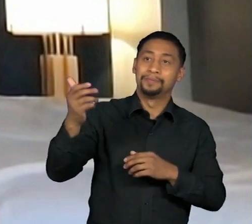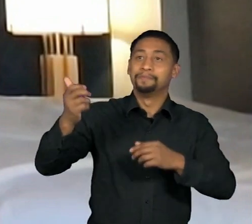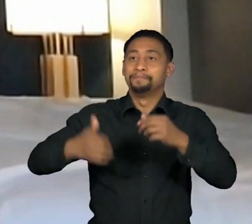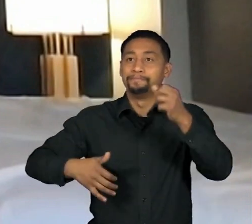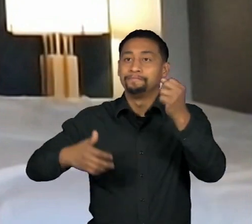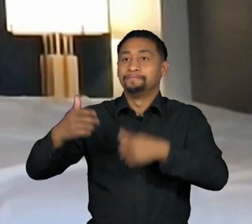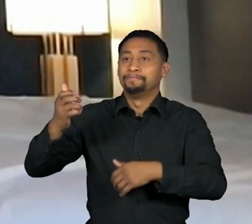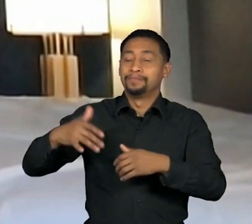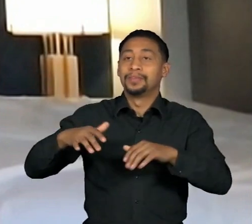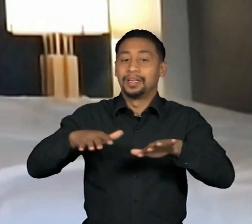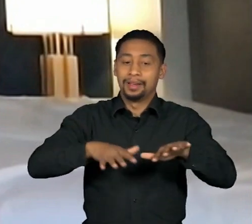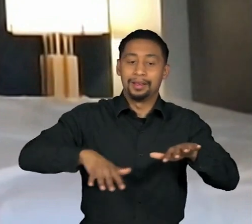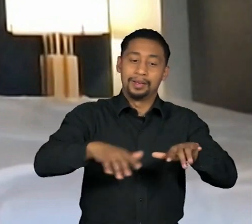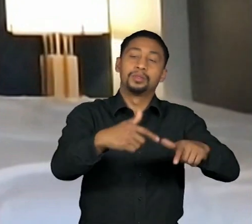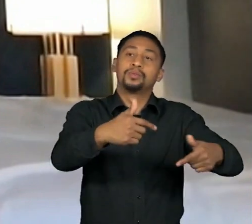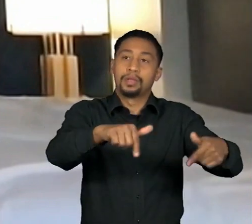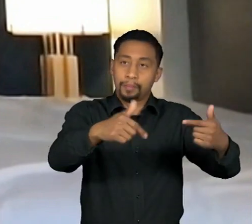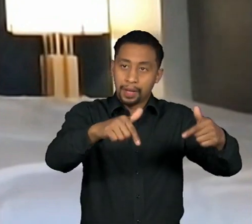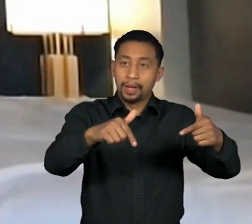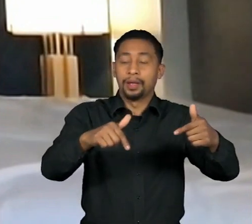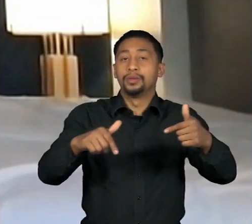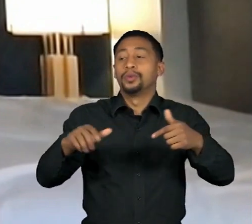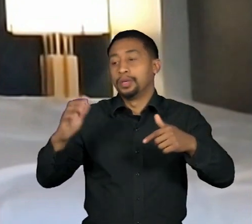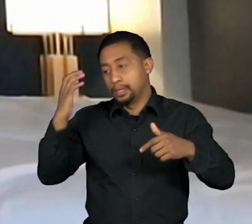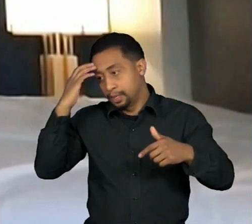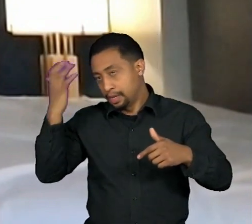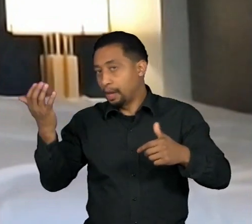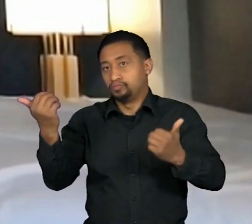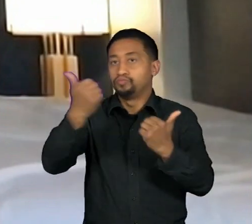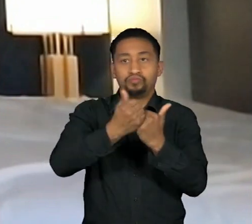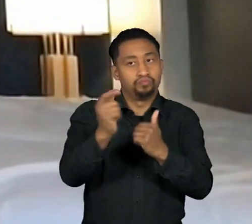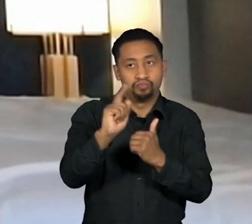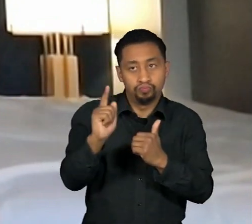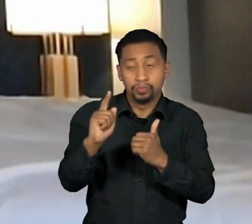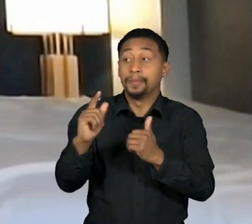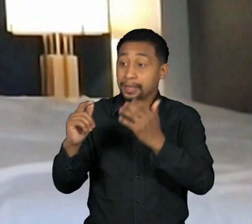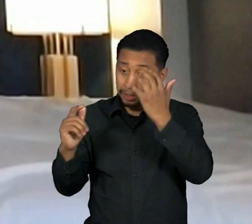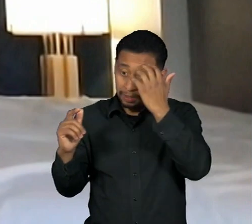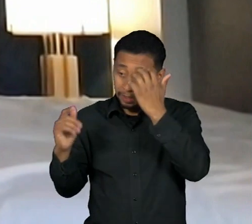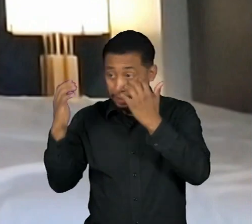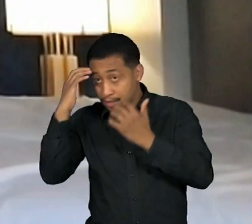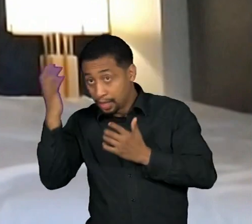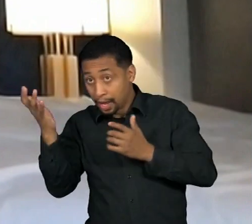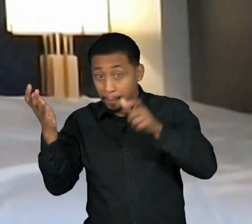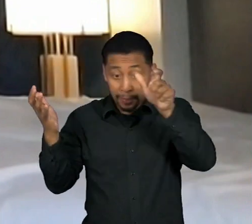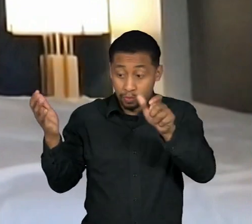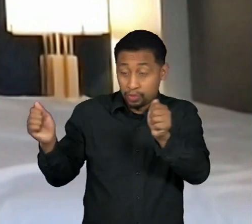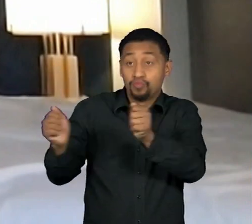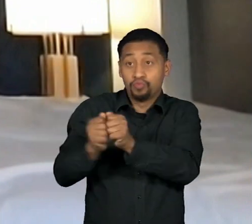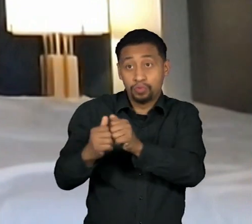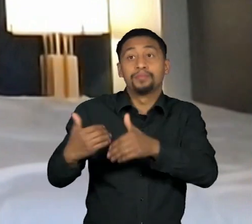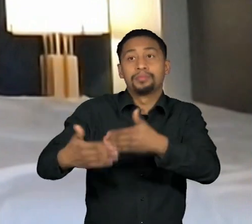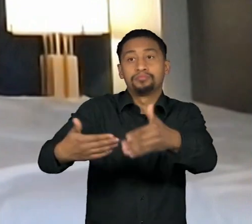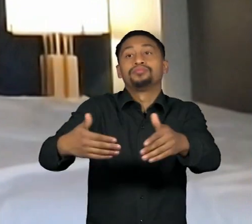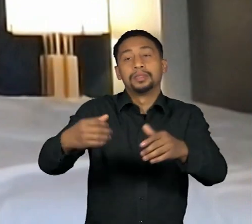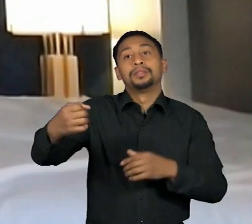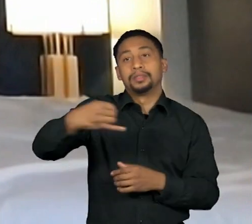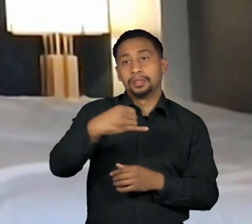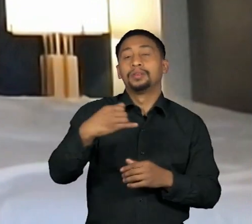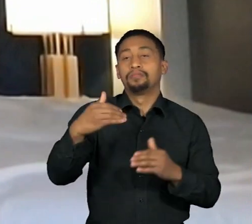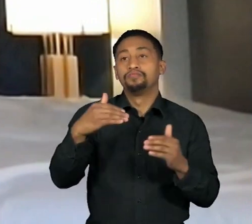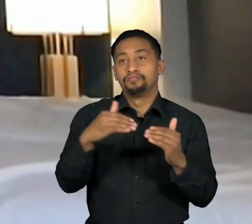sobre o emprego do trabalho e quero reforçar que tudo é uma questão de